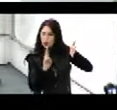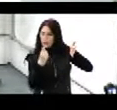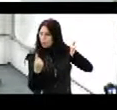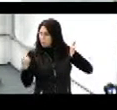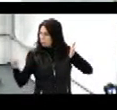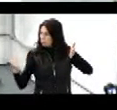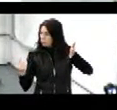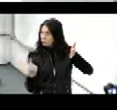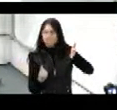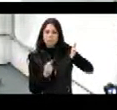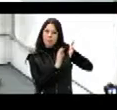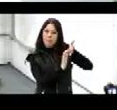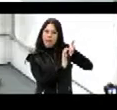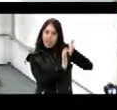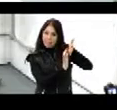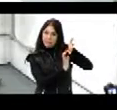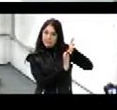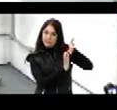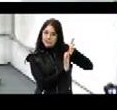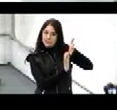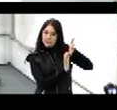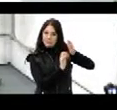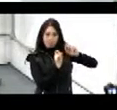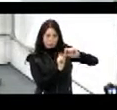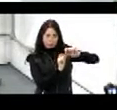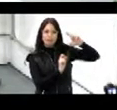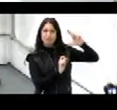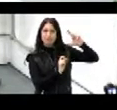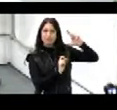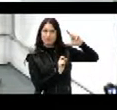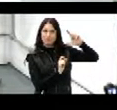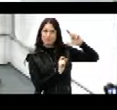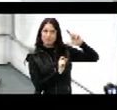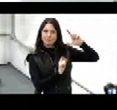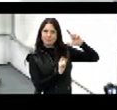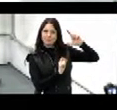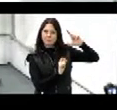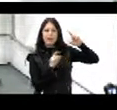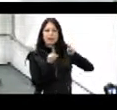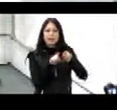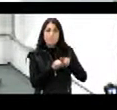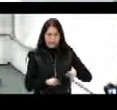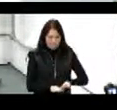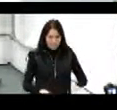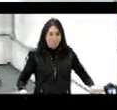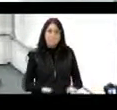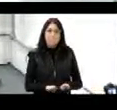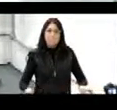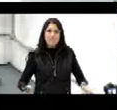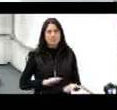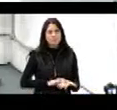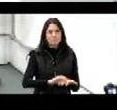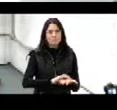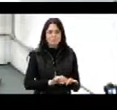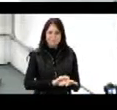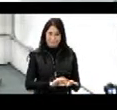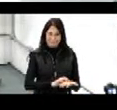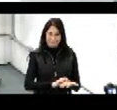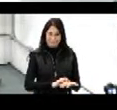partido, numa letra ampliada e em braille. O piso tátil aqui. Teremos um